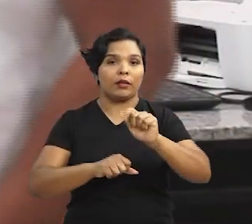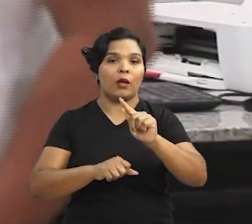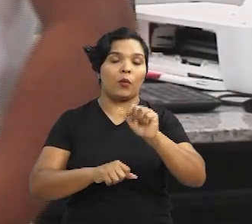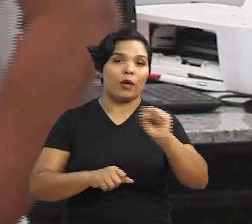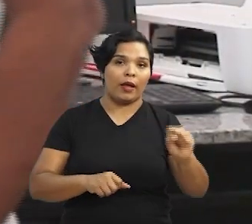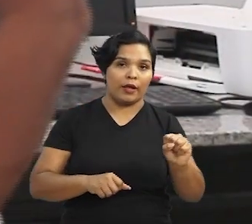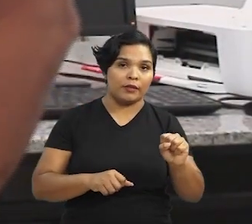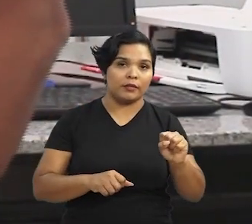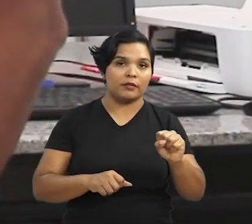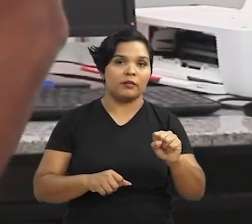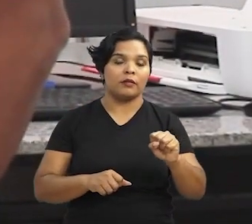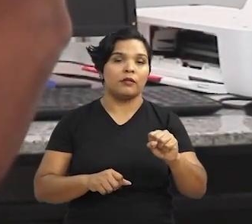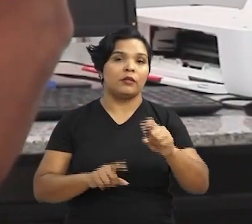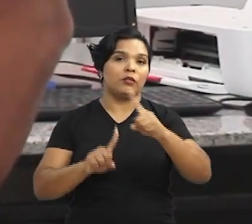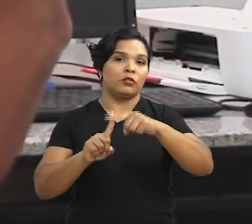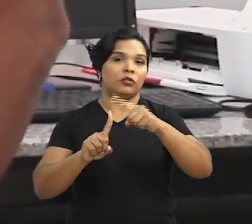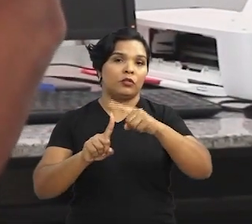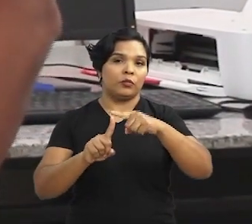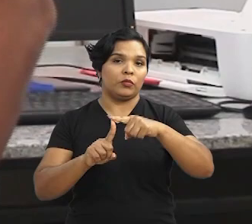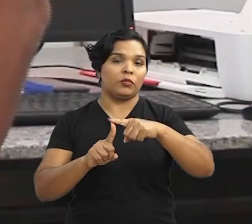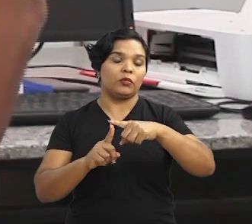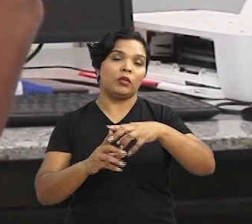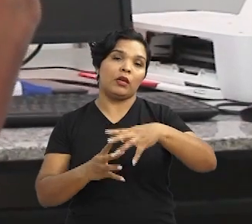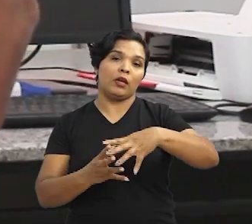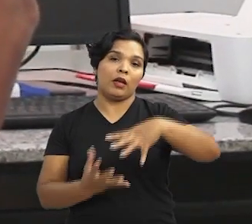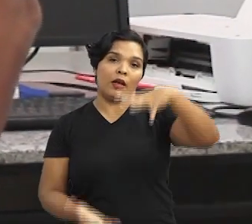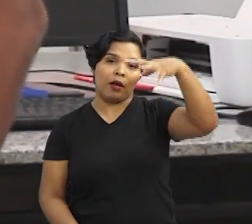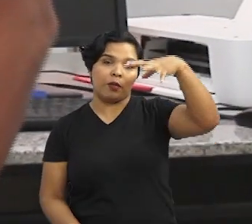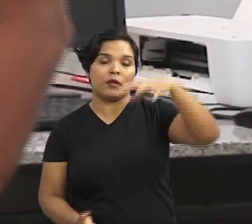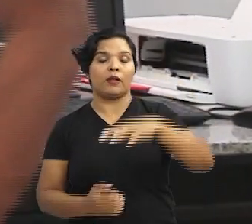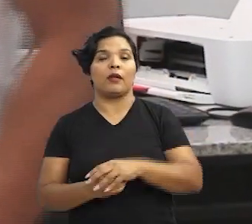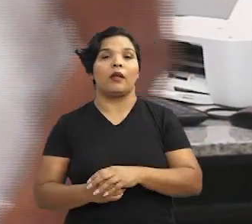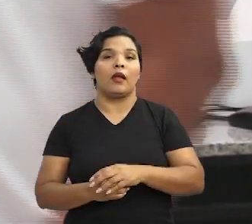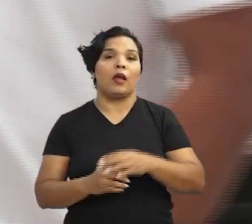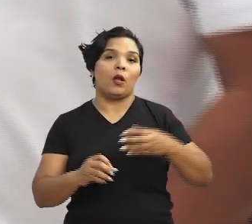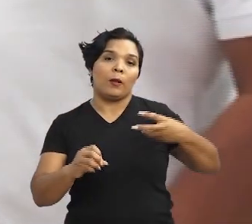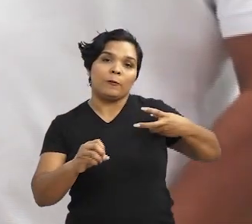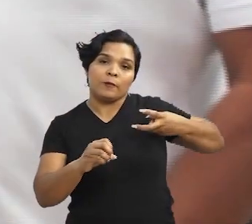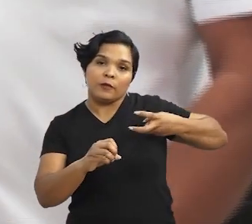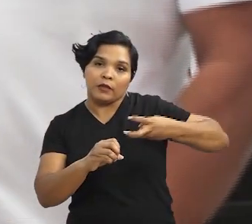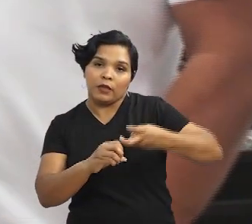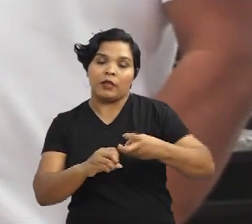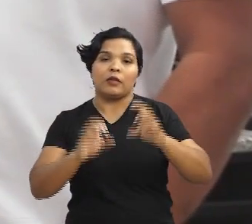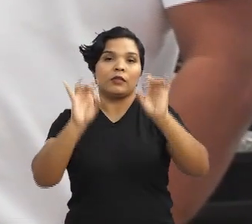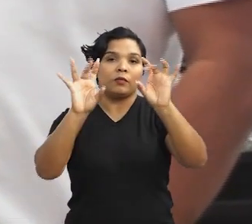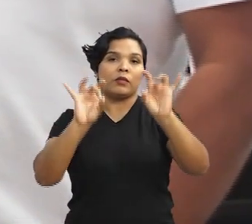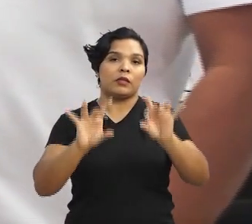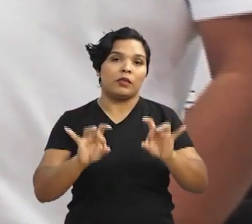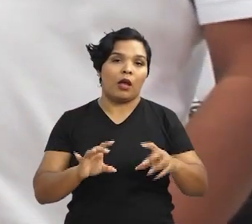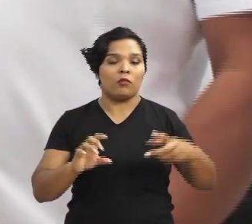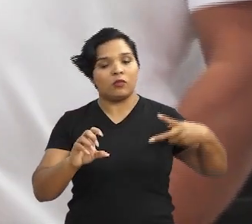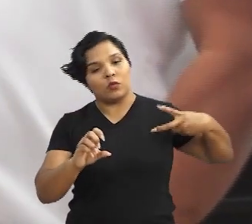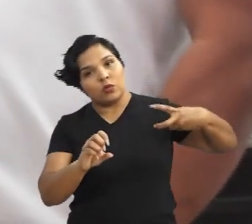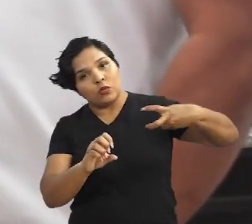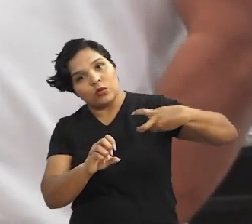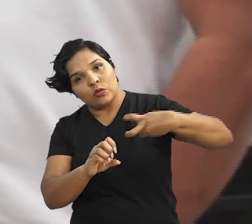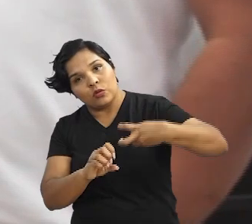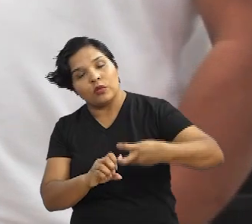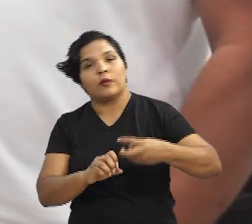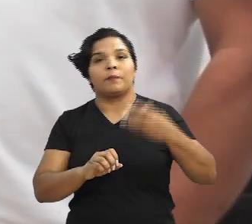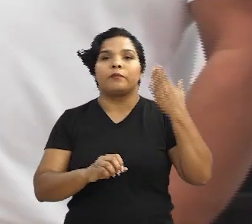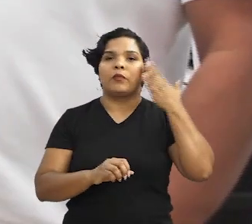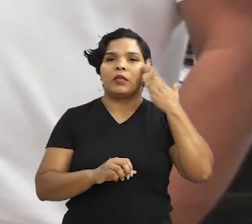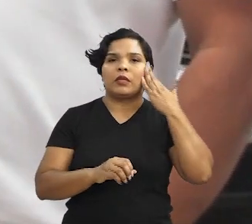os gases desse tipo de câmara, coloca numa seringa e dessa seringa, na verdade tem outra seringa especial, a gente injeta